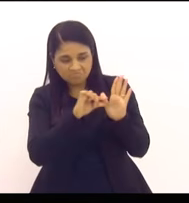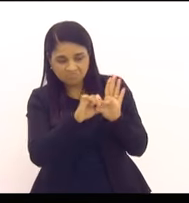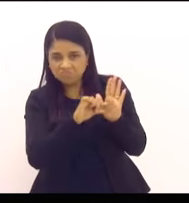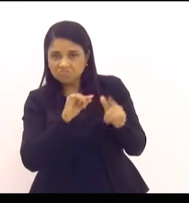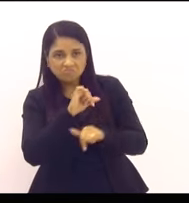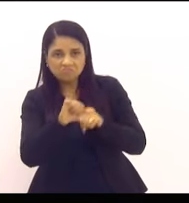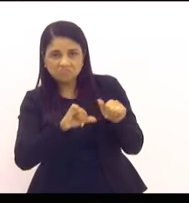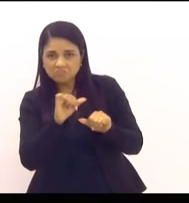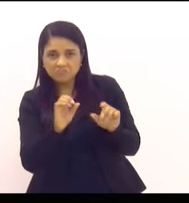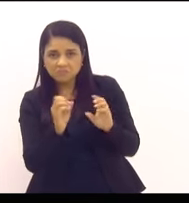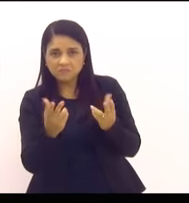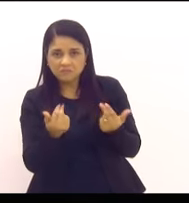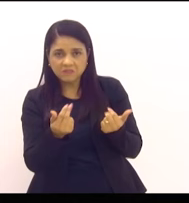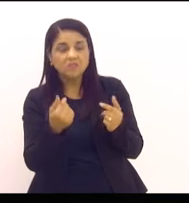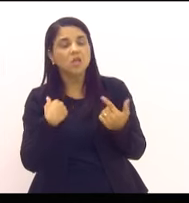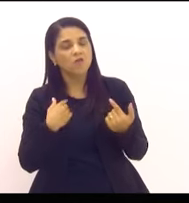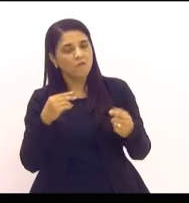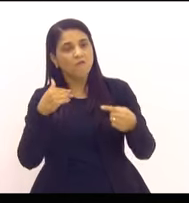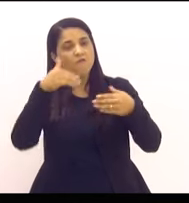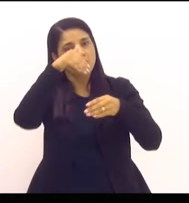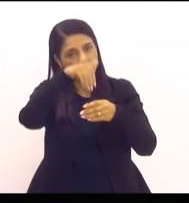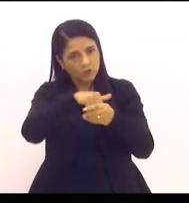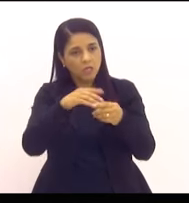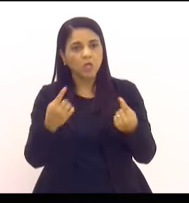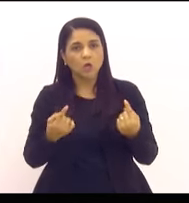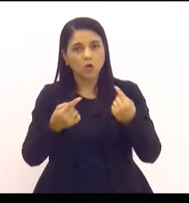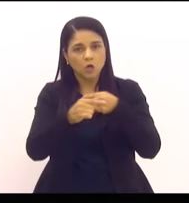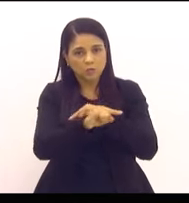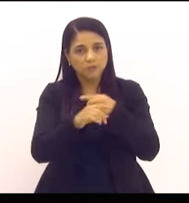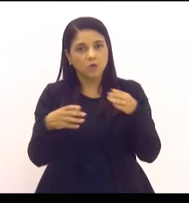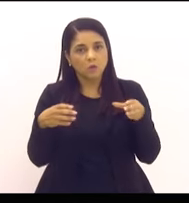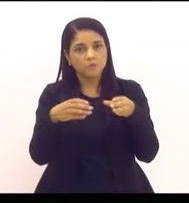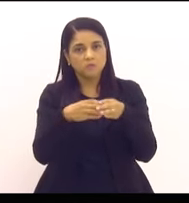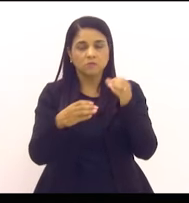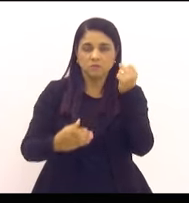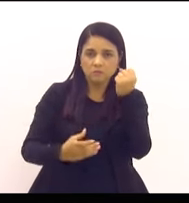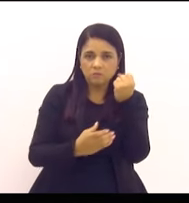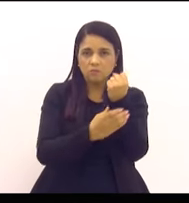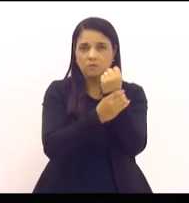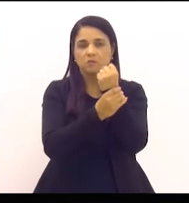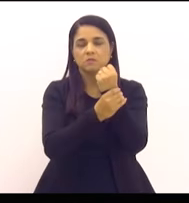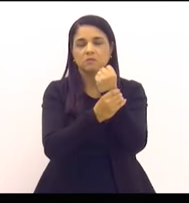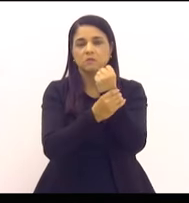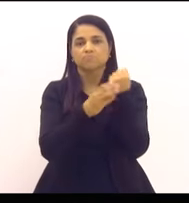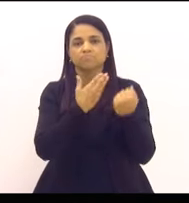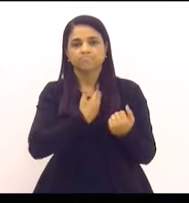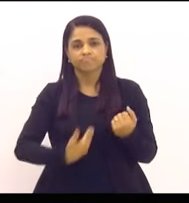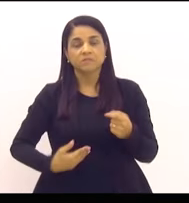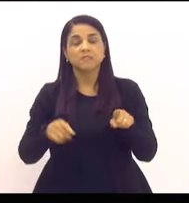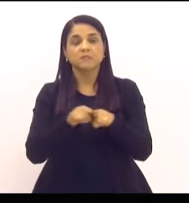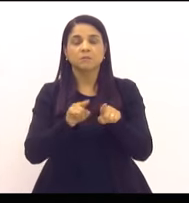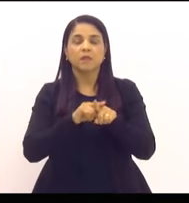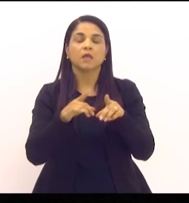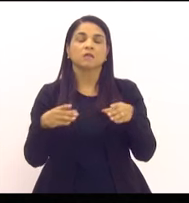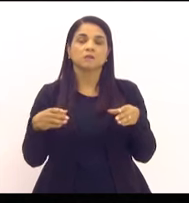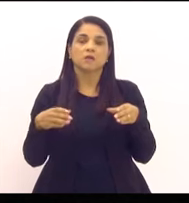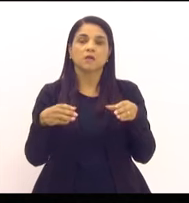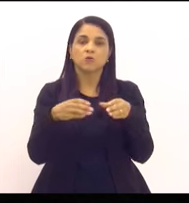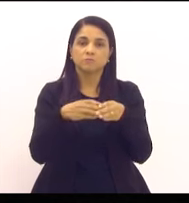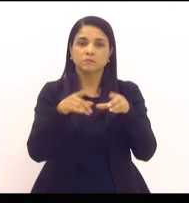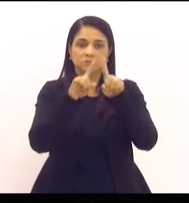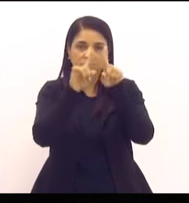eu votei contrário na Comissão de Segurança e na Comissão de Servidores Públicos,